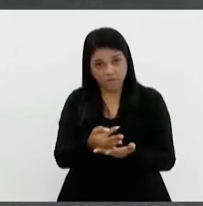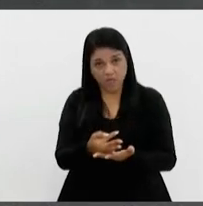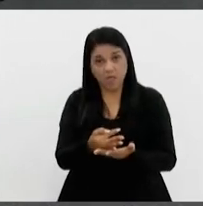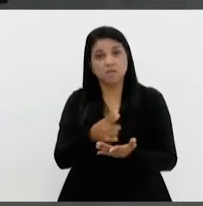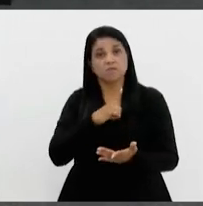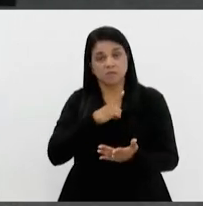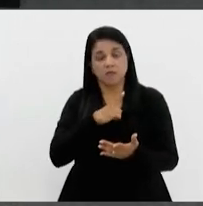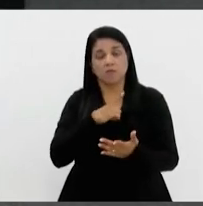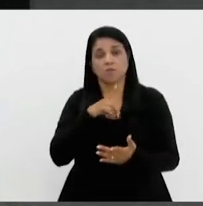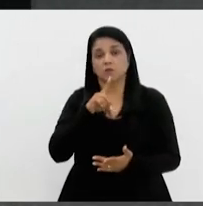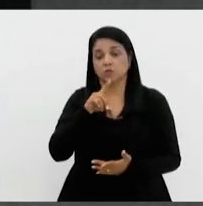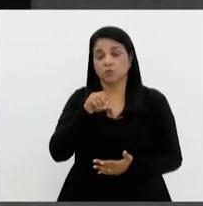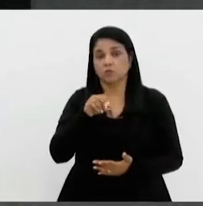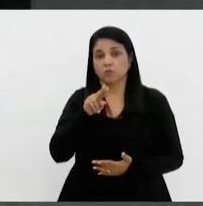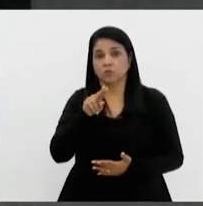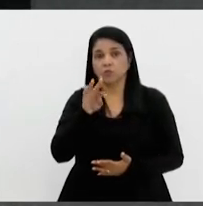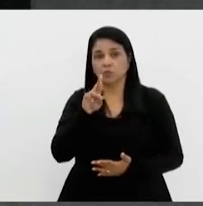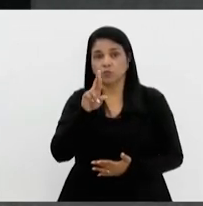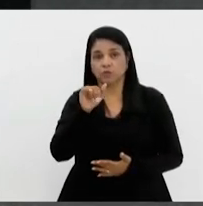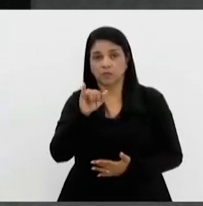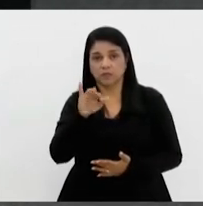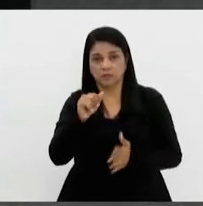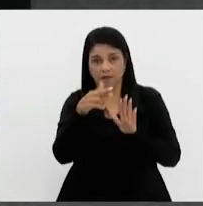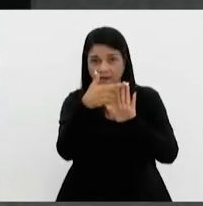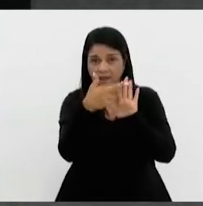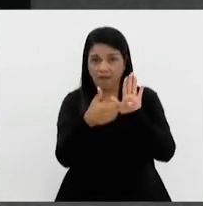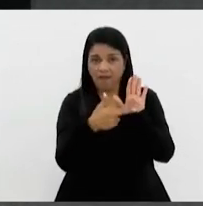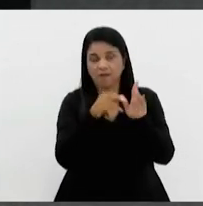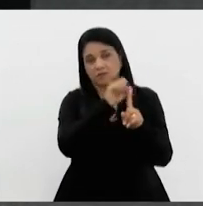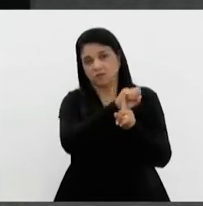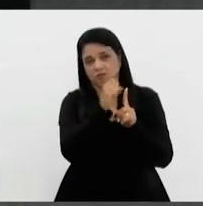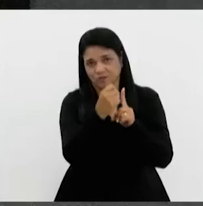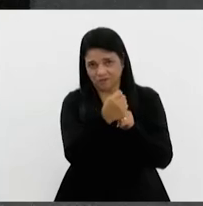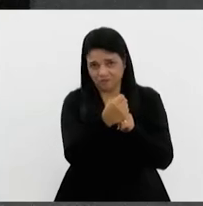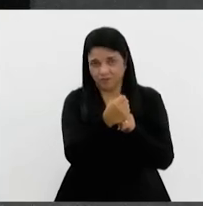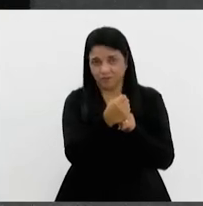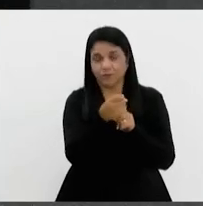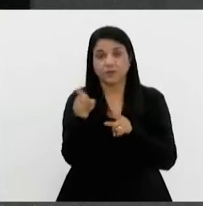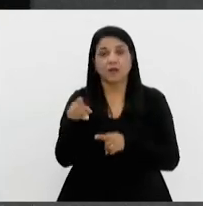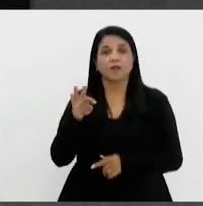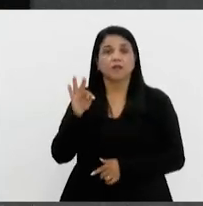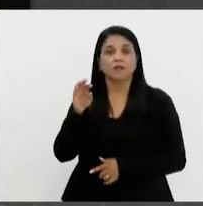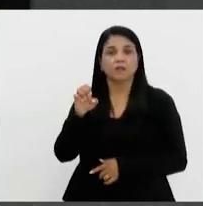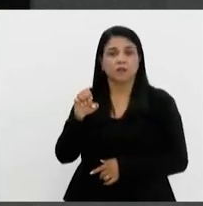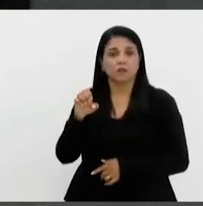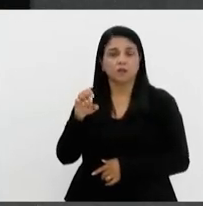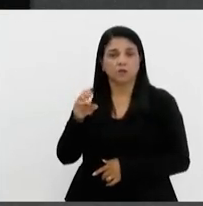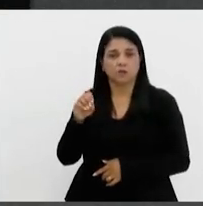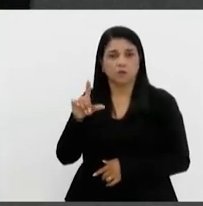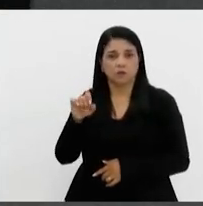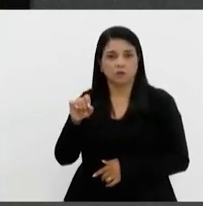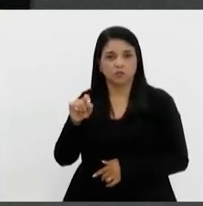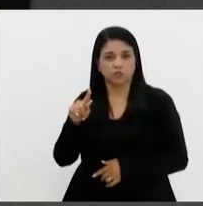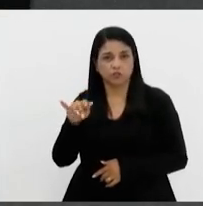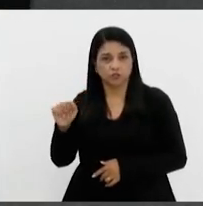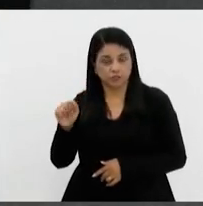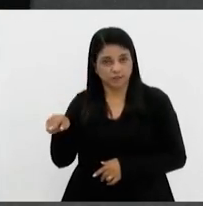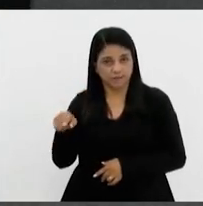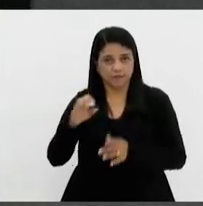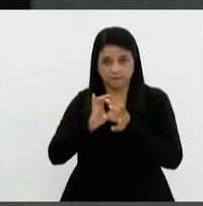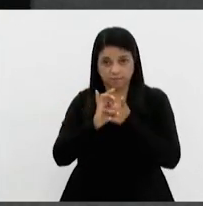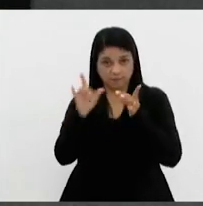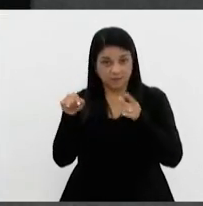social. E a teologia da libertação, ela vem